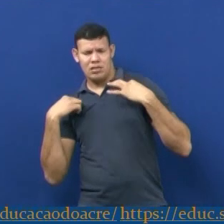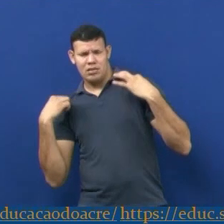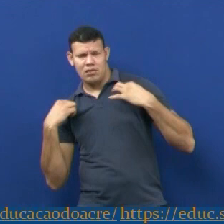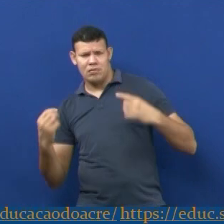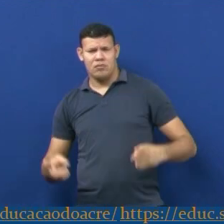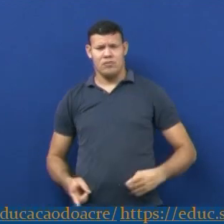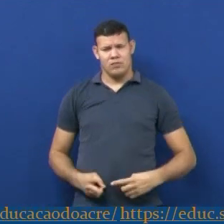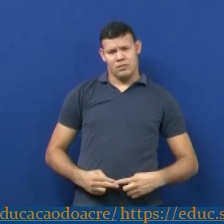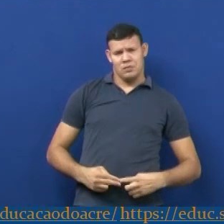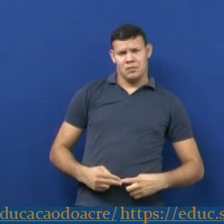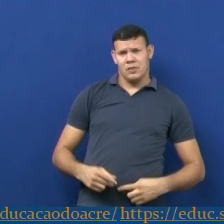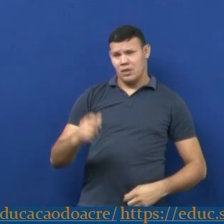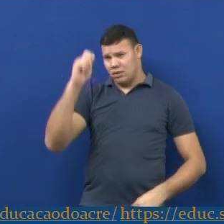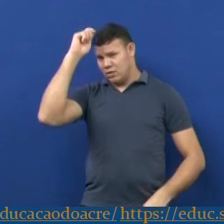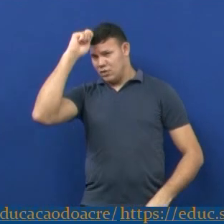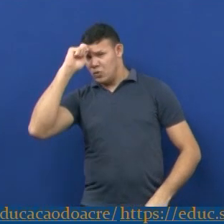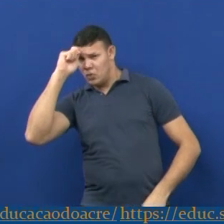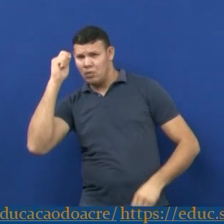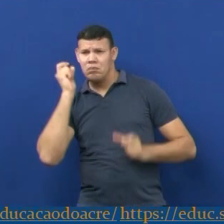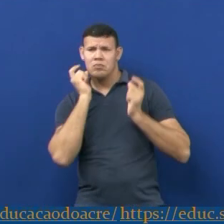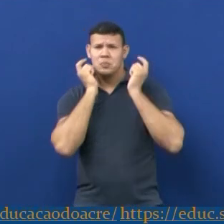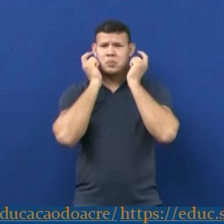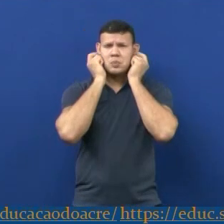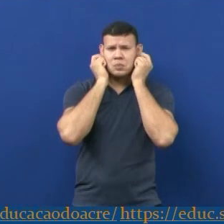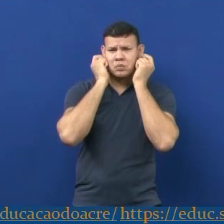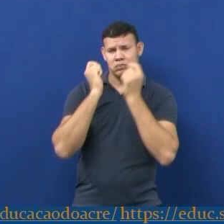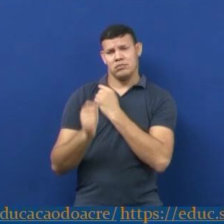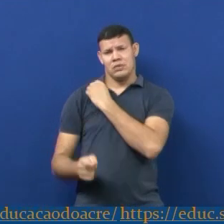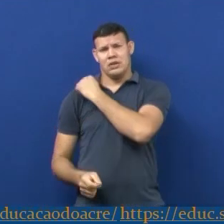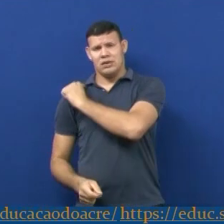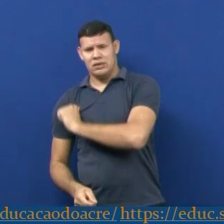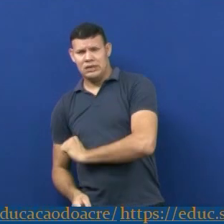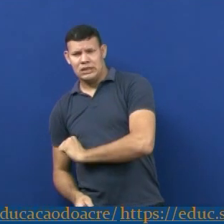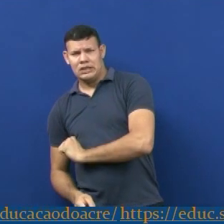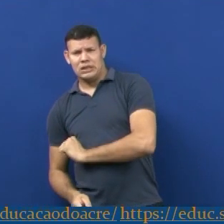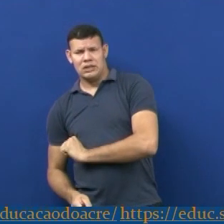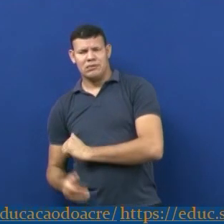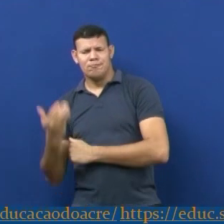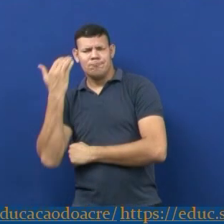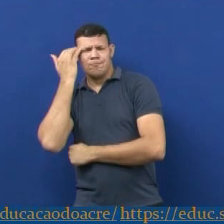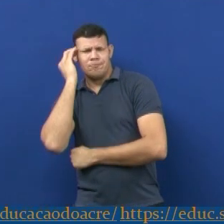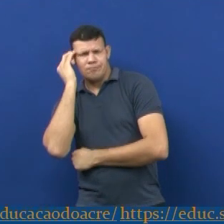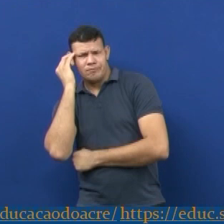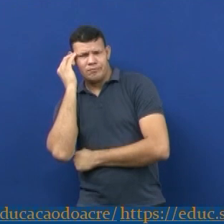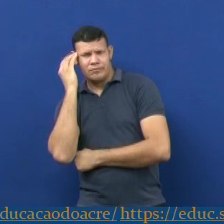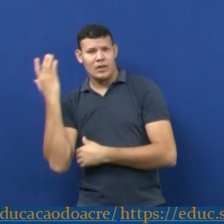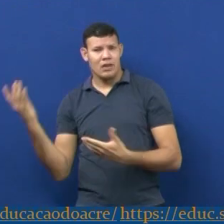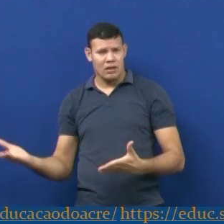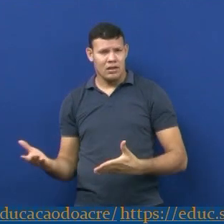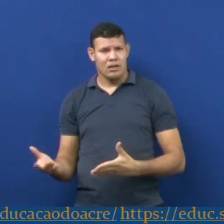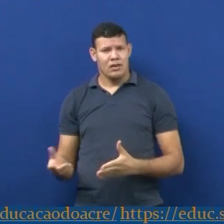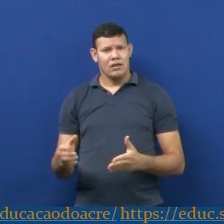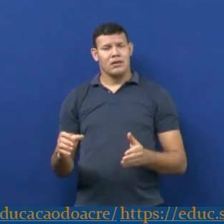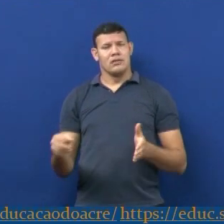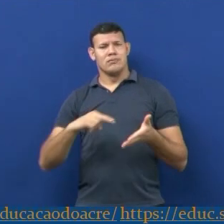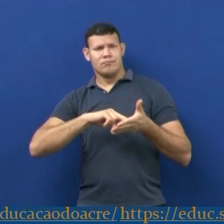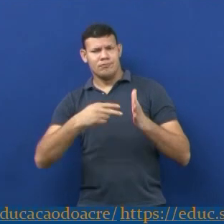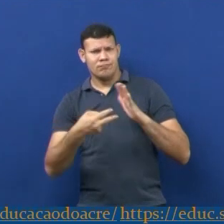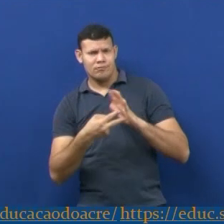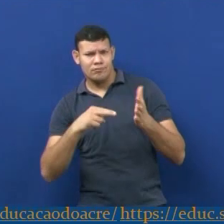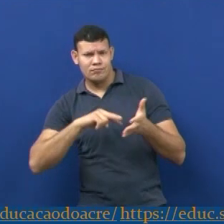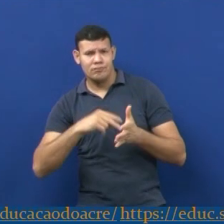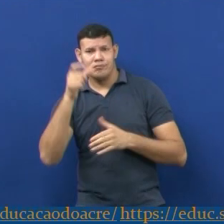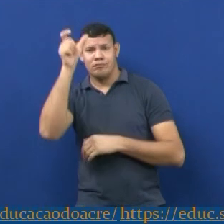pelos acessórios. O figurino auxilia na compreensão do personagem. Ele é carregado de simbologia e